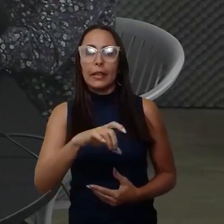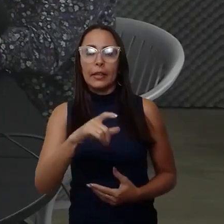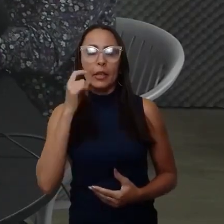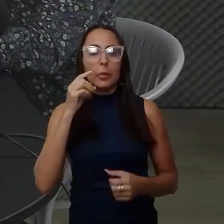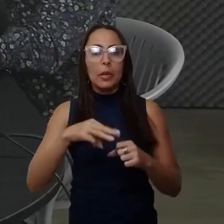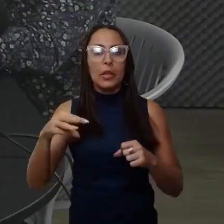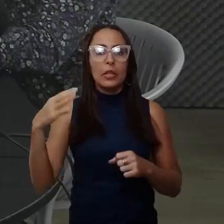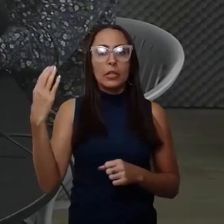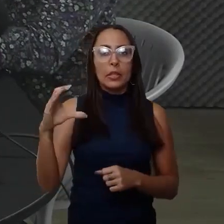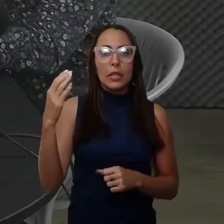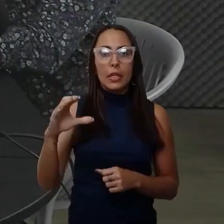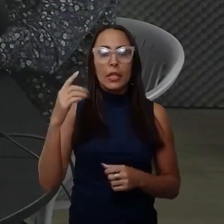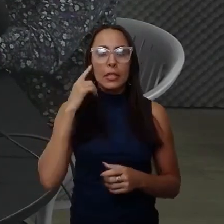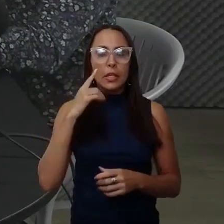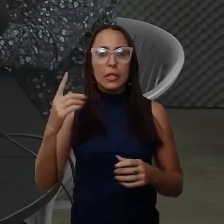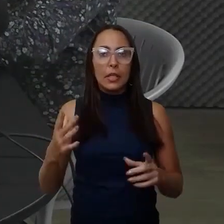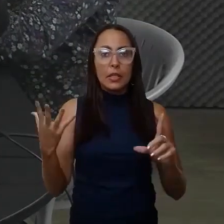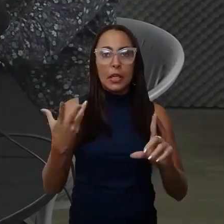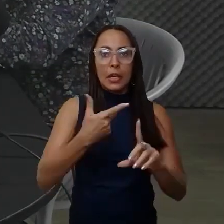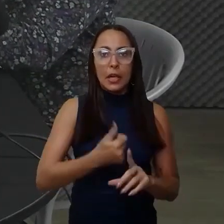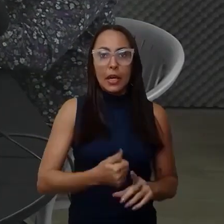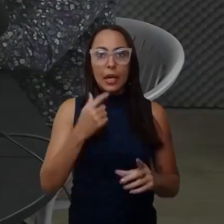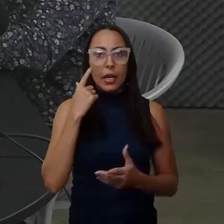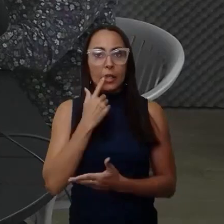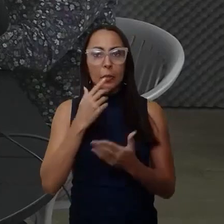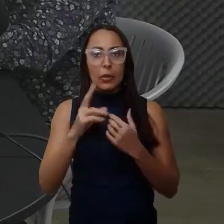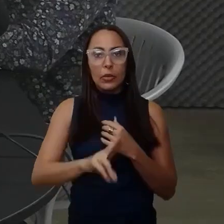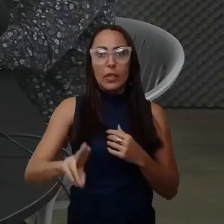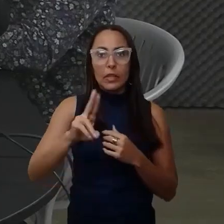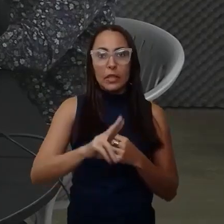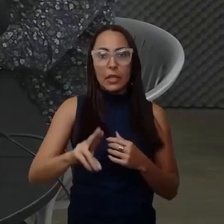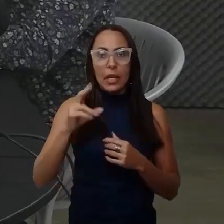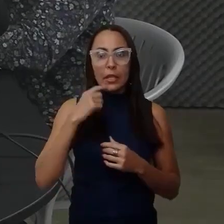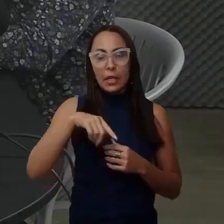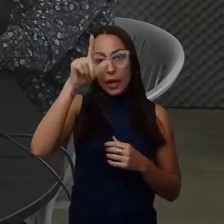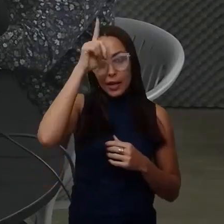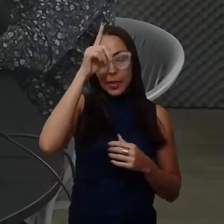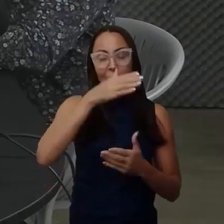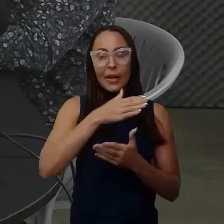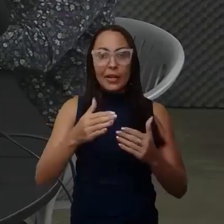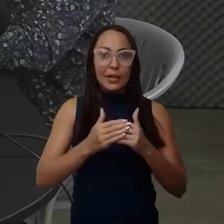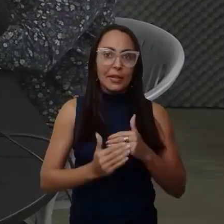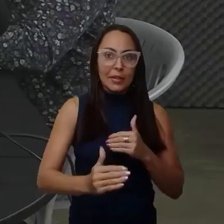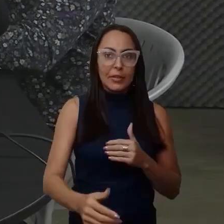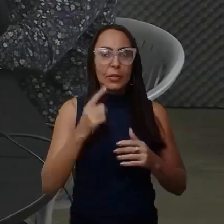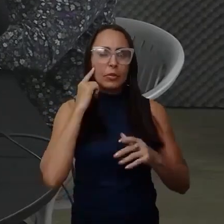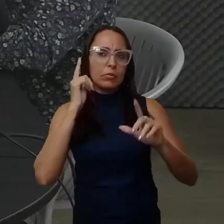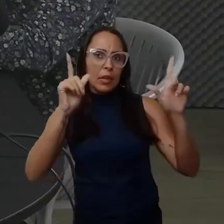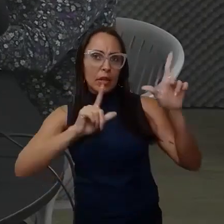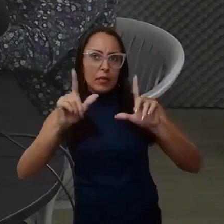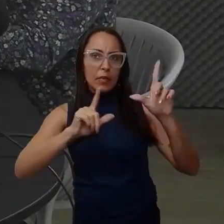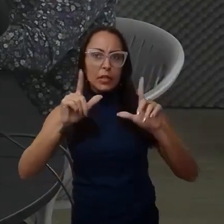mestra em Ciências das Artes e da Comunicação pela Universidade de Oldenburgo, na Alemanha. Ela iniciou sua carreira trabalhando em emissoras de televisão como a